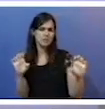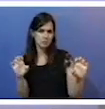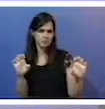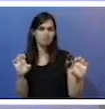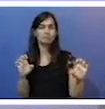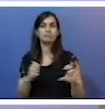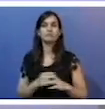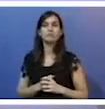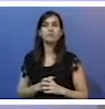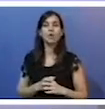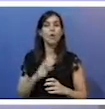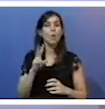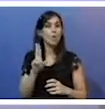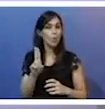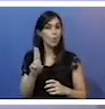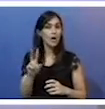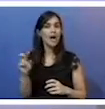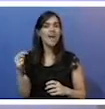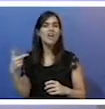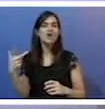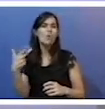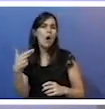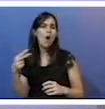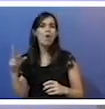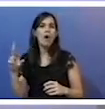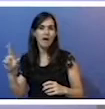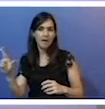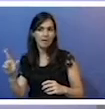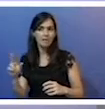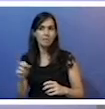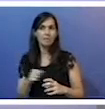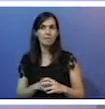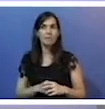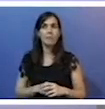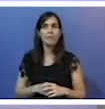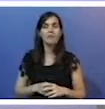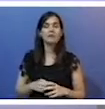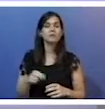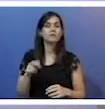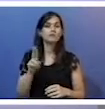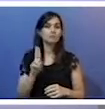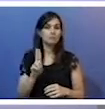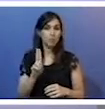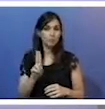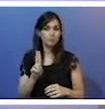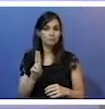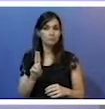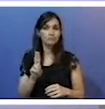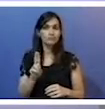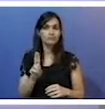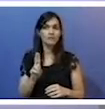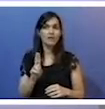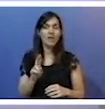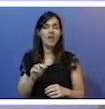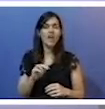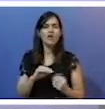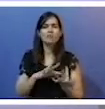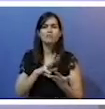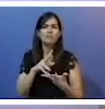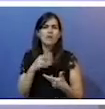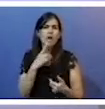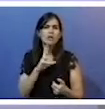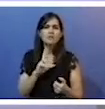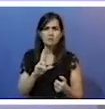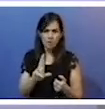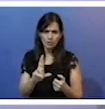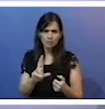aqui o u = r esse Ué o conjunto universo das respostas tá então todas as